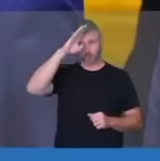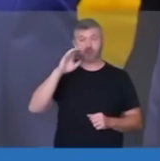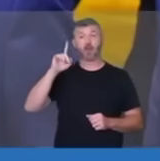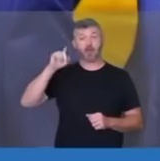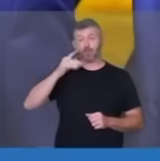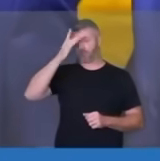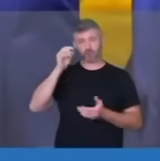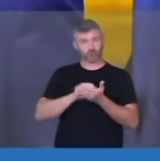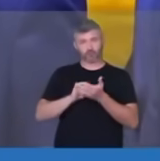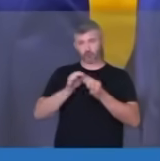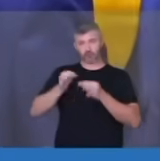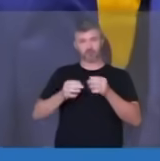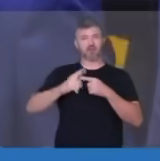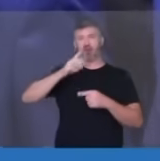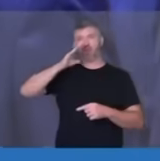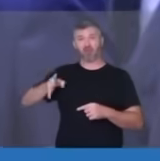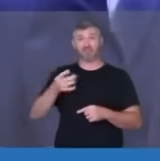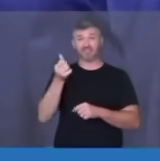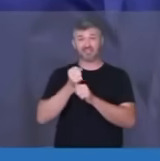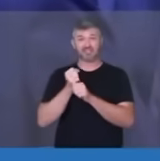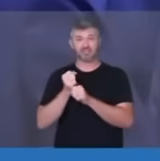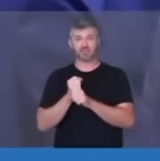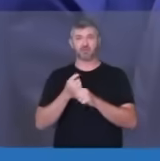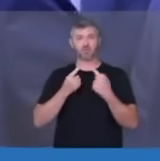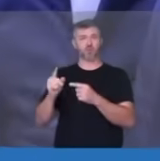dos injustiçados sendo acusado durante 6 anos.